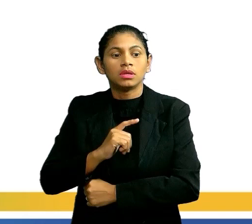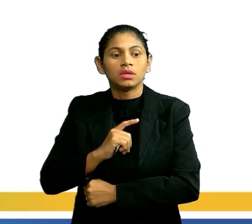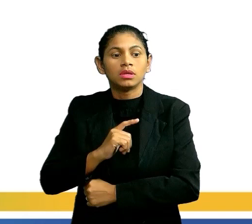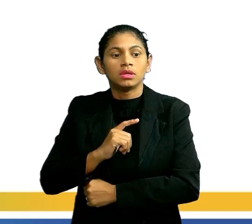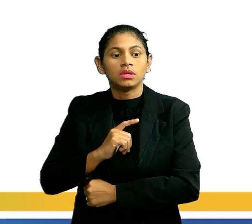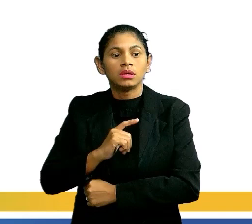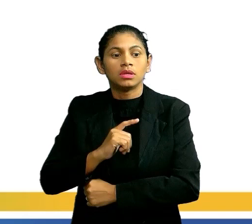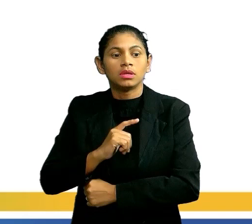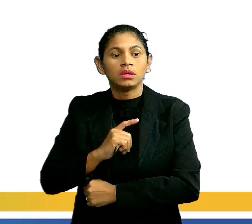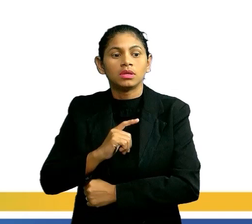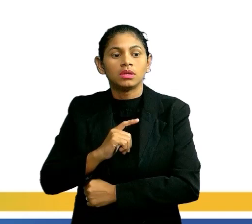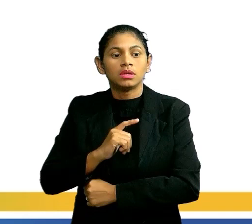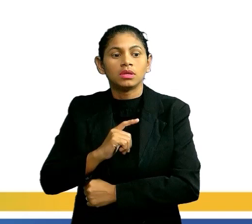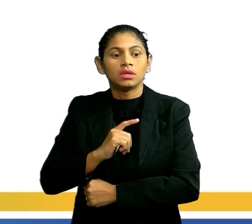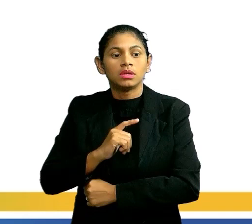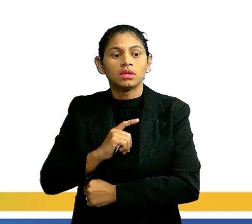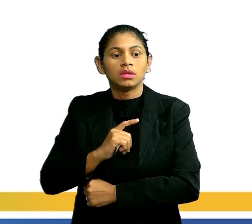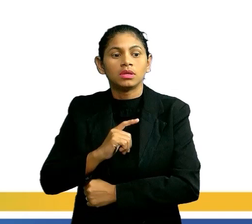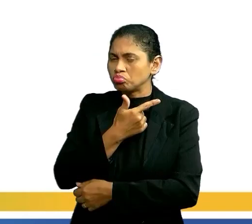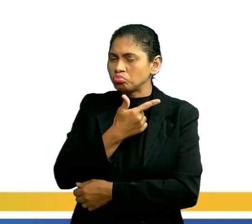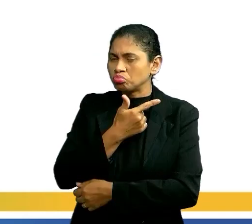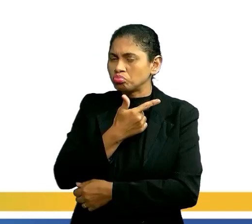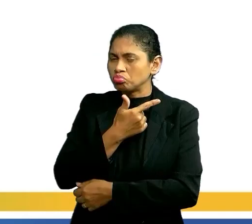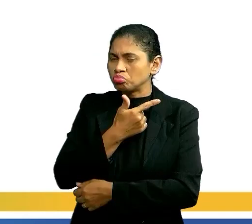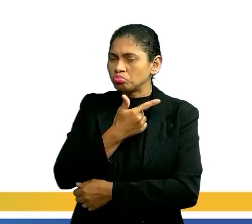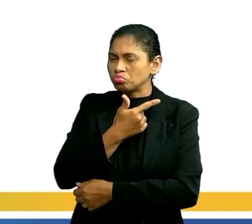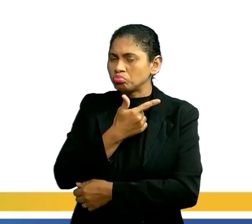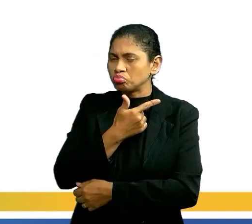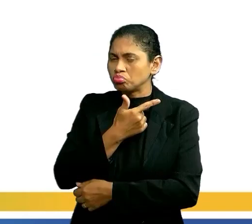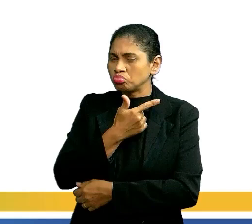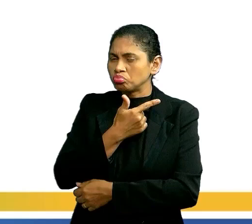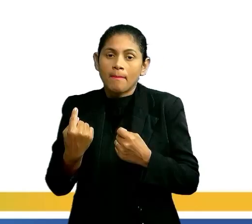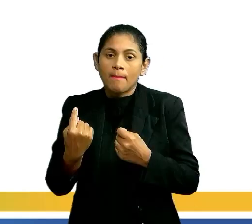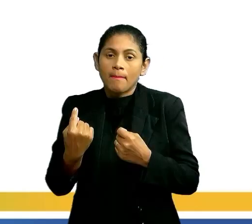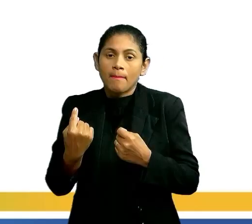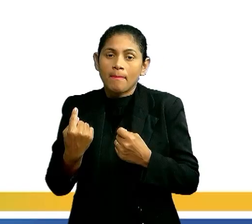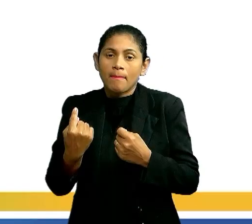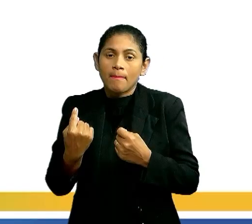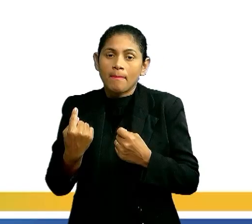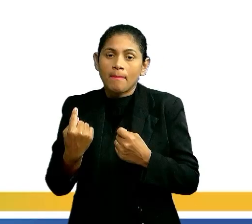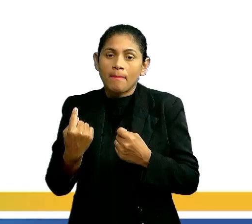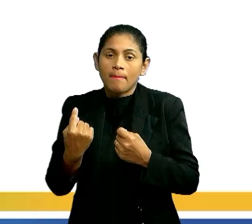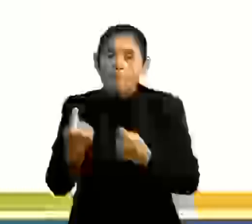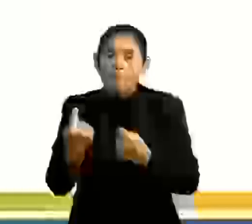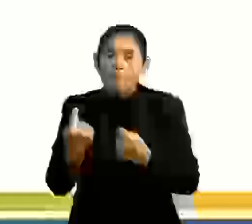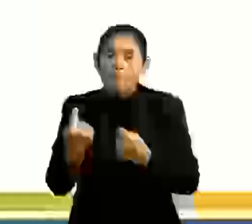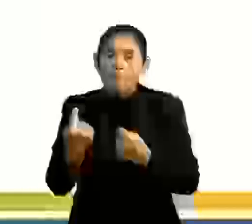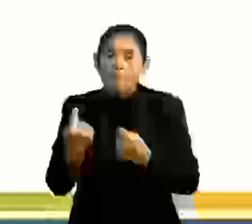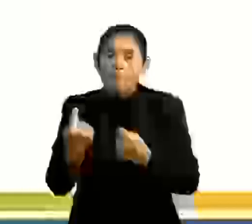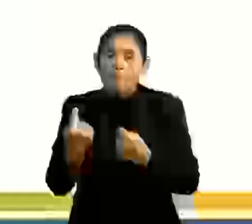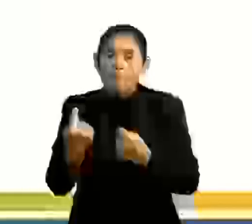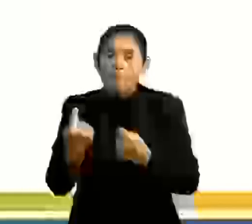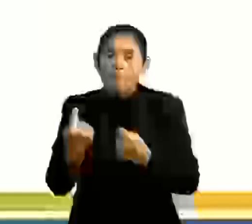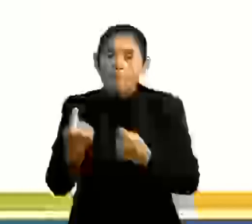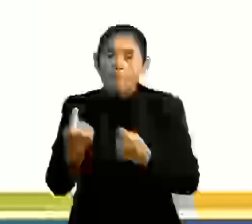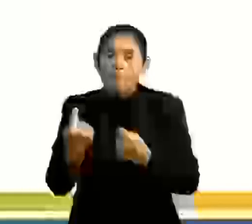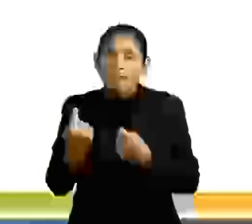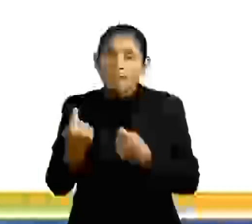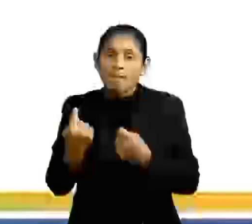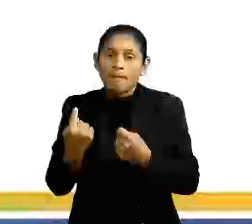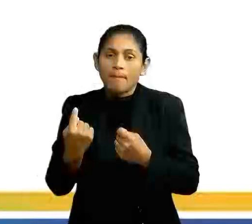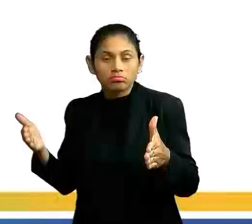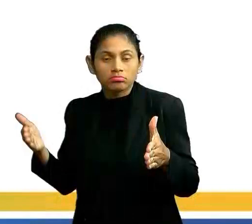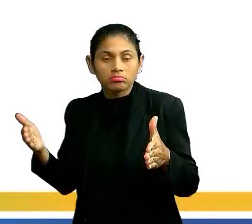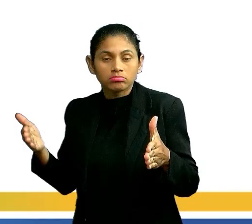não tem tanta complicação, mas se você conseguir seguir os passos exatamente do que deve ser feito, beleza? Então é